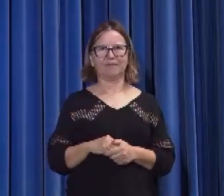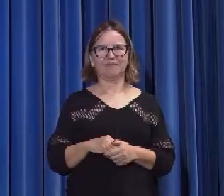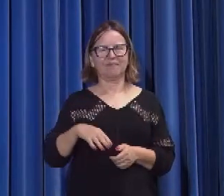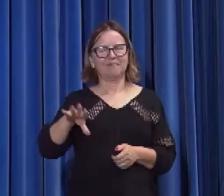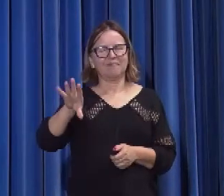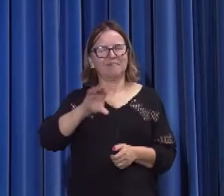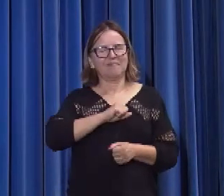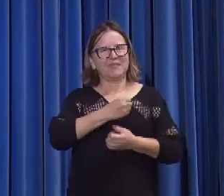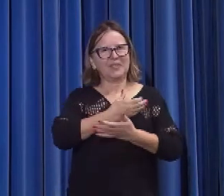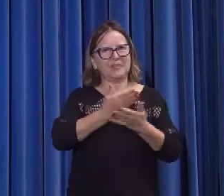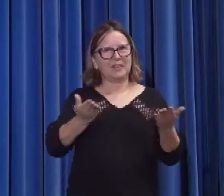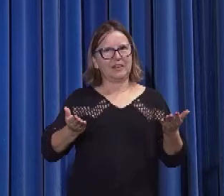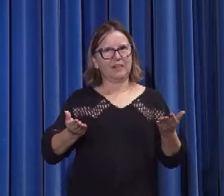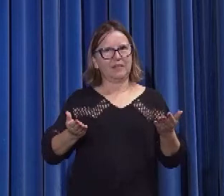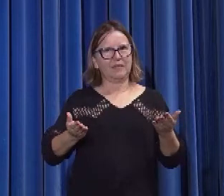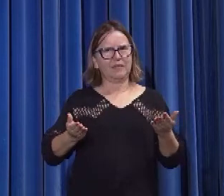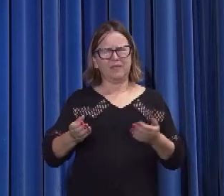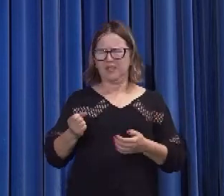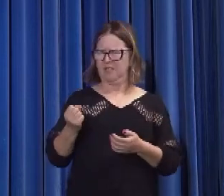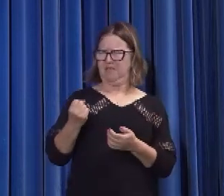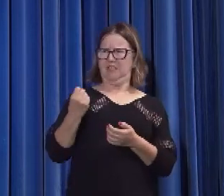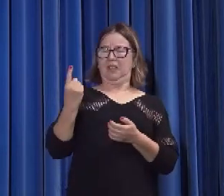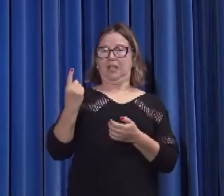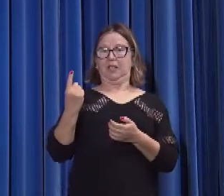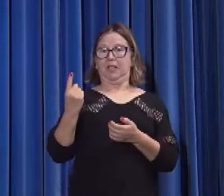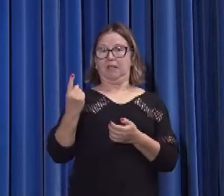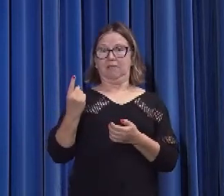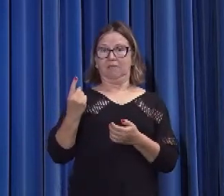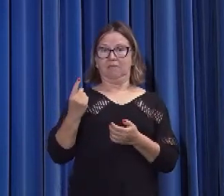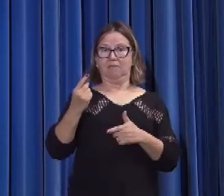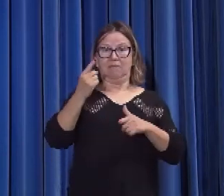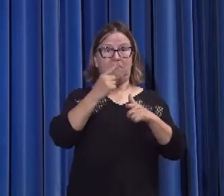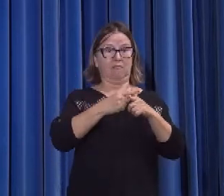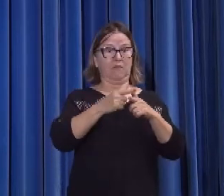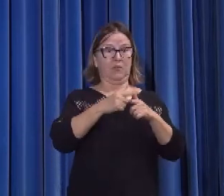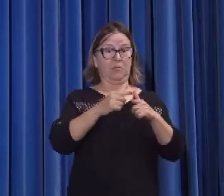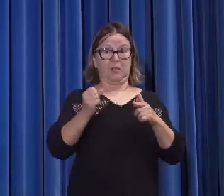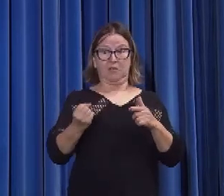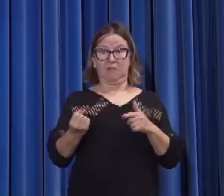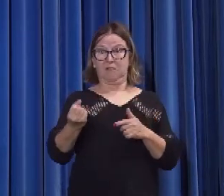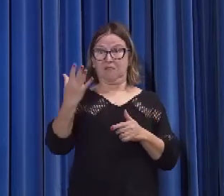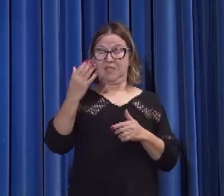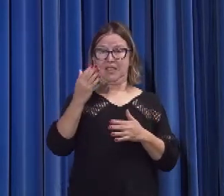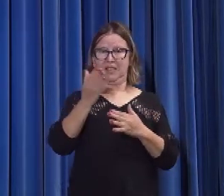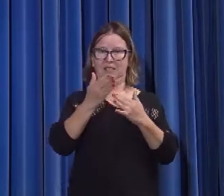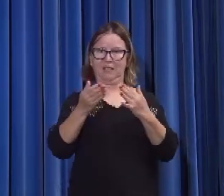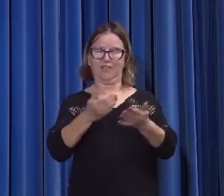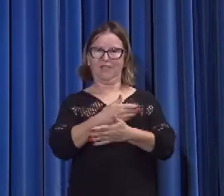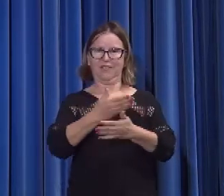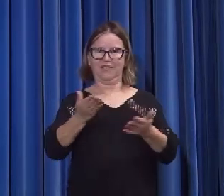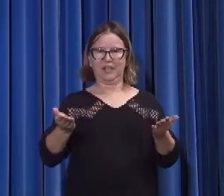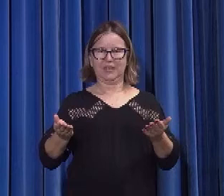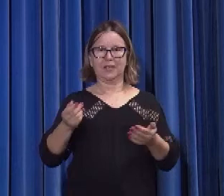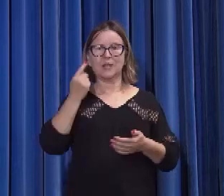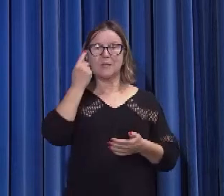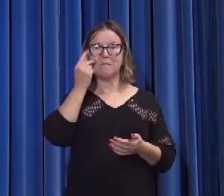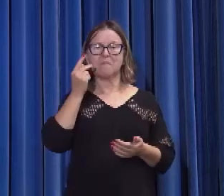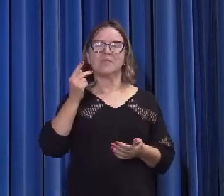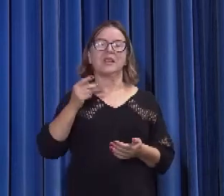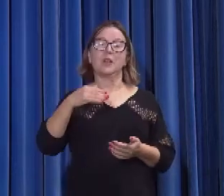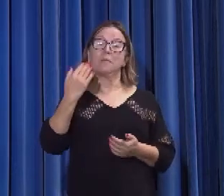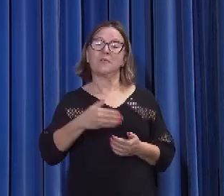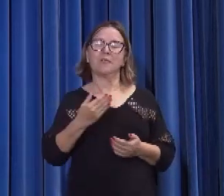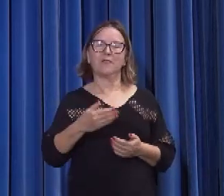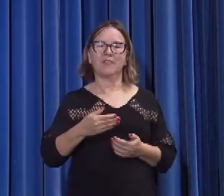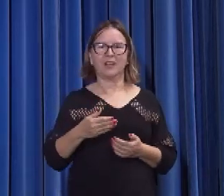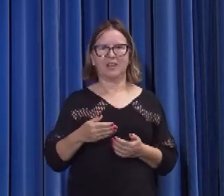Amados, não estranheis o fogo ardente que surge no meio de vós, destinado a provar-vos, como